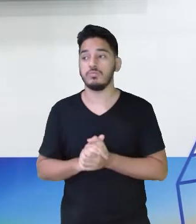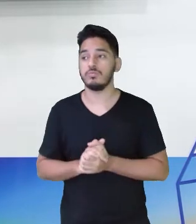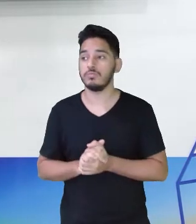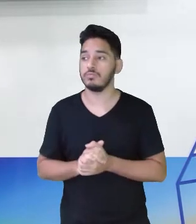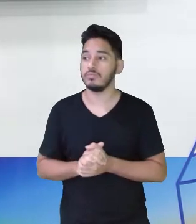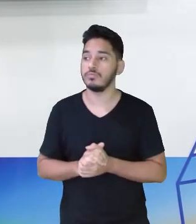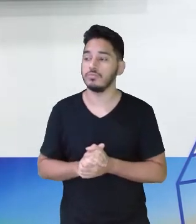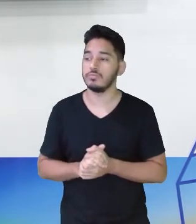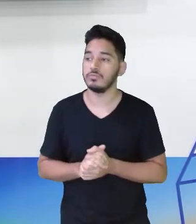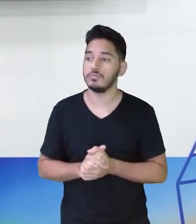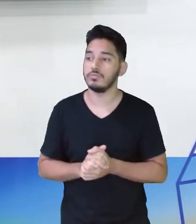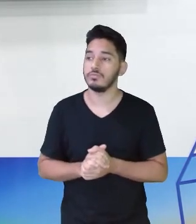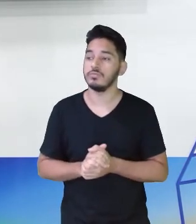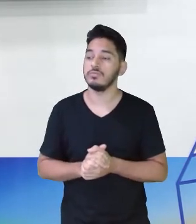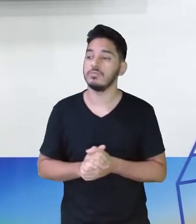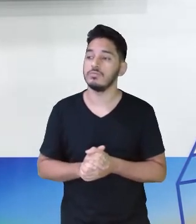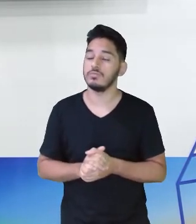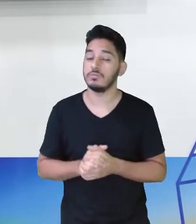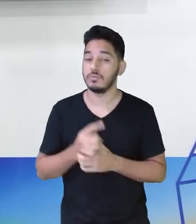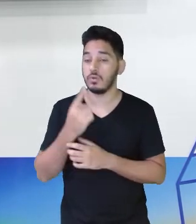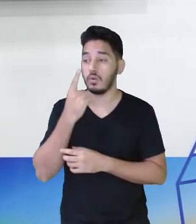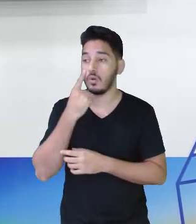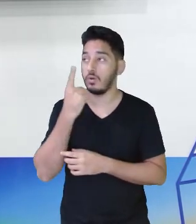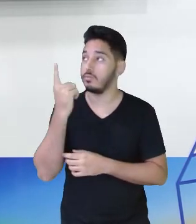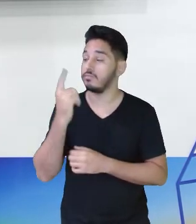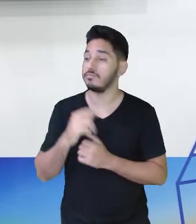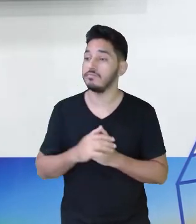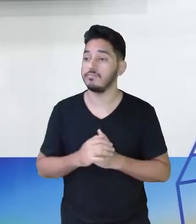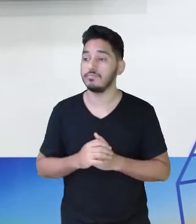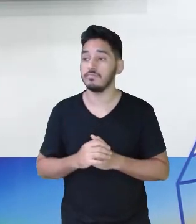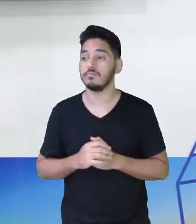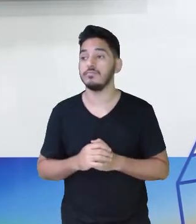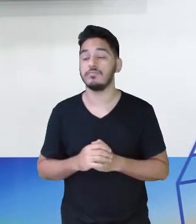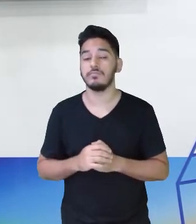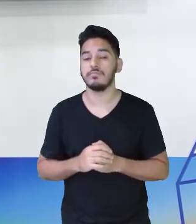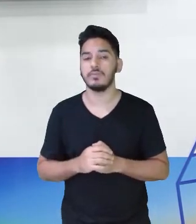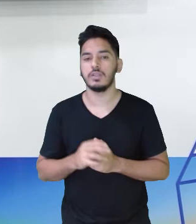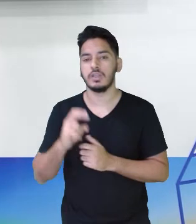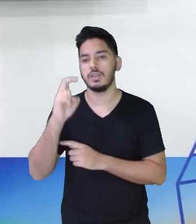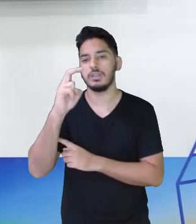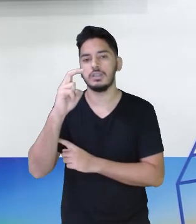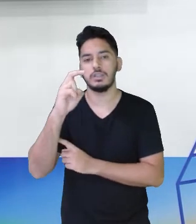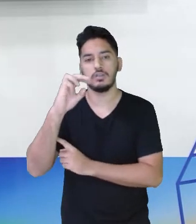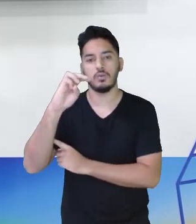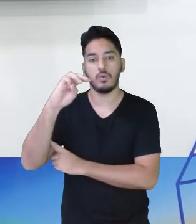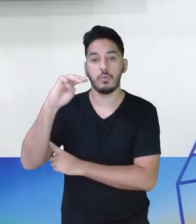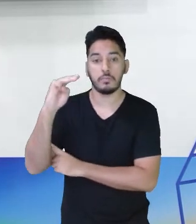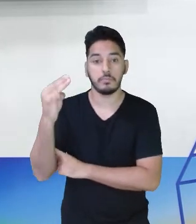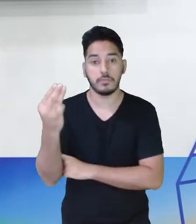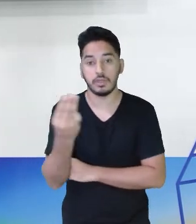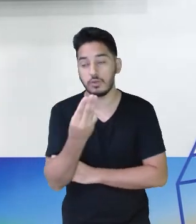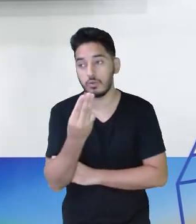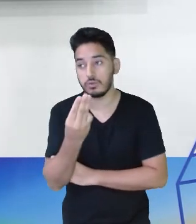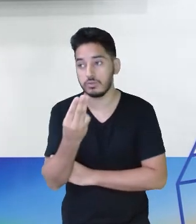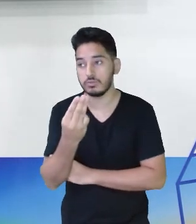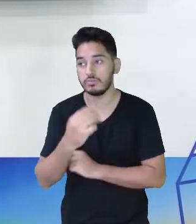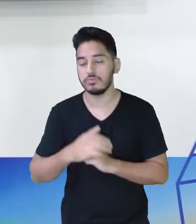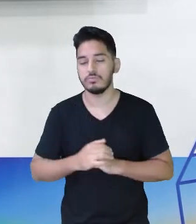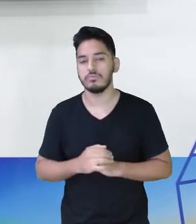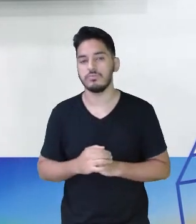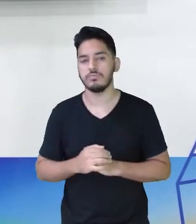Mas vamos trabalhar com o número que temos aqui. 5 milhões, olha o pontinho.